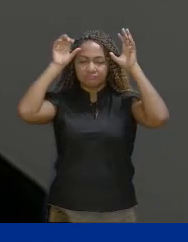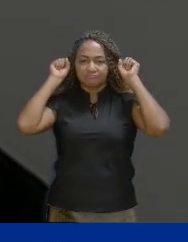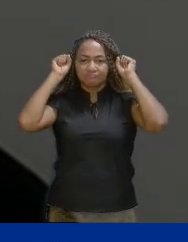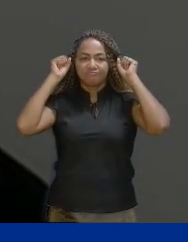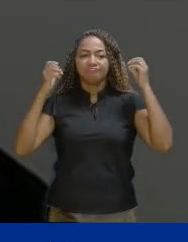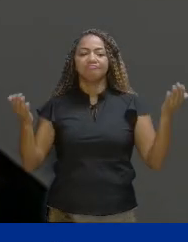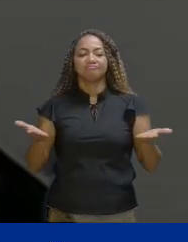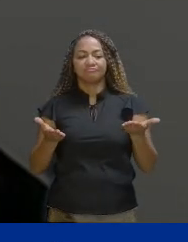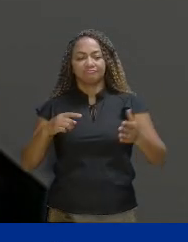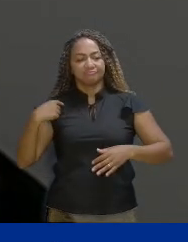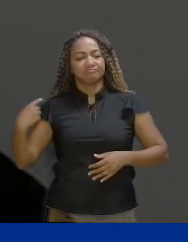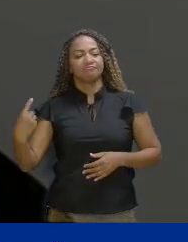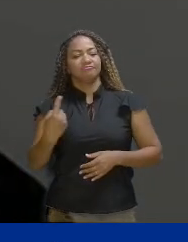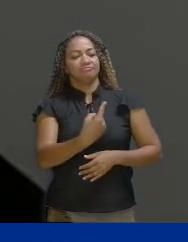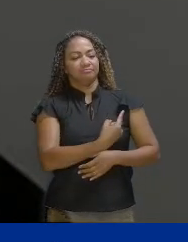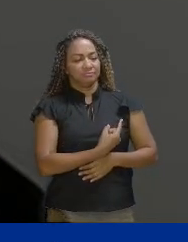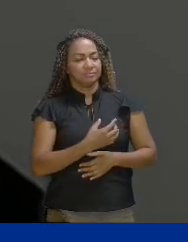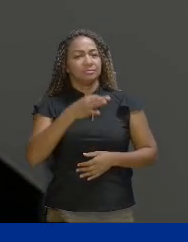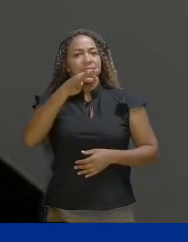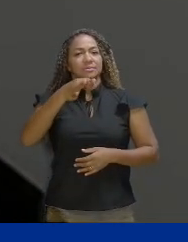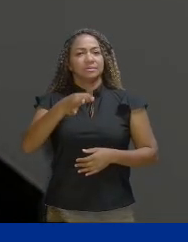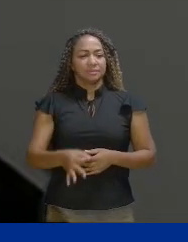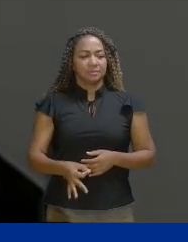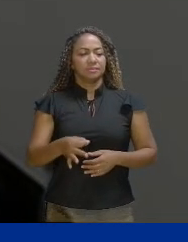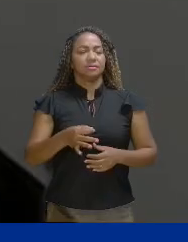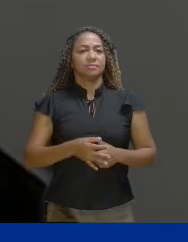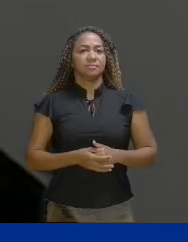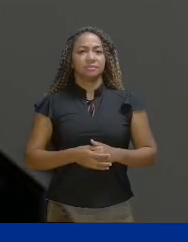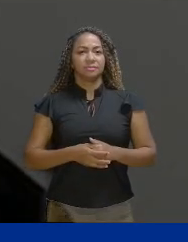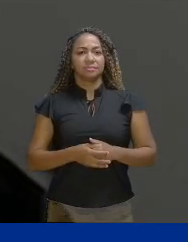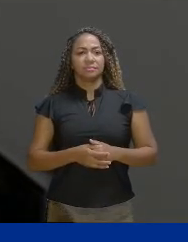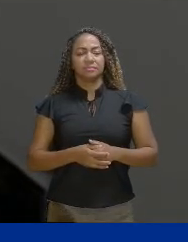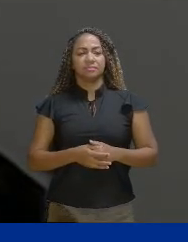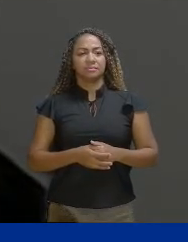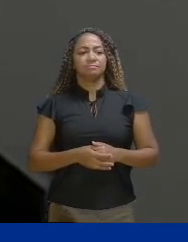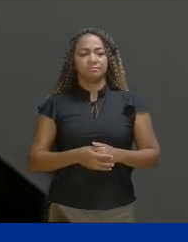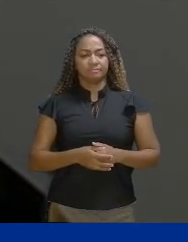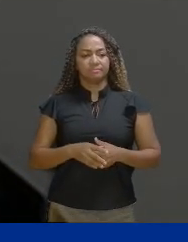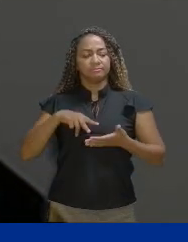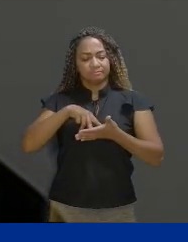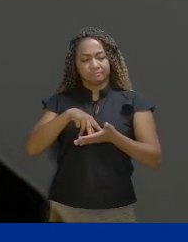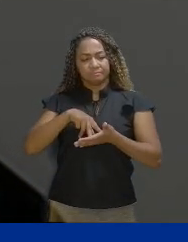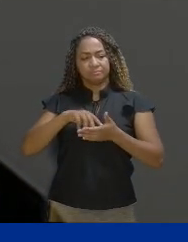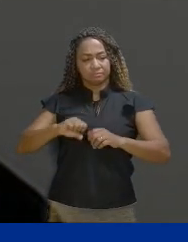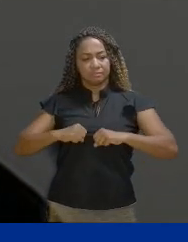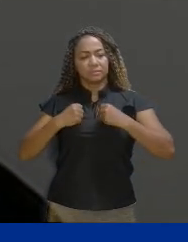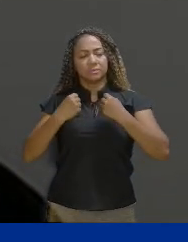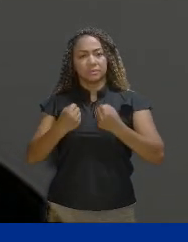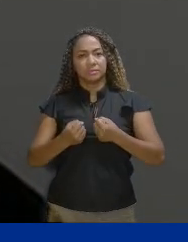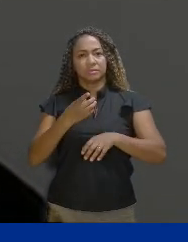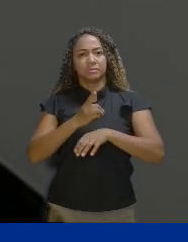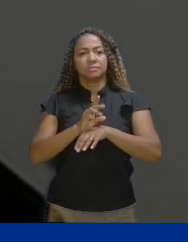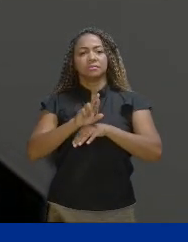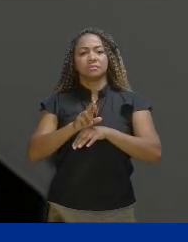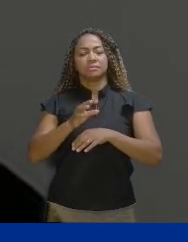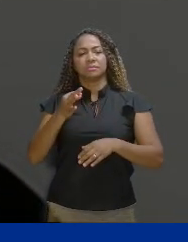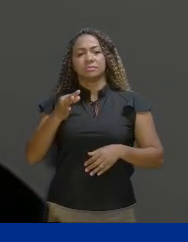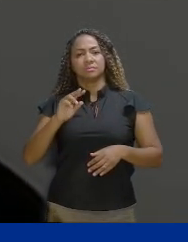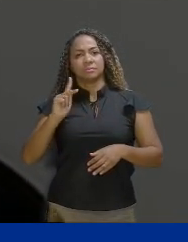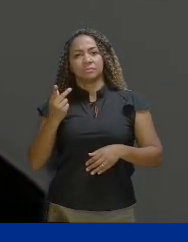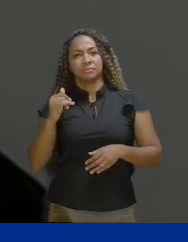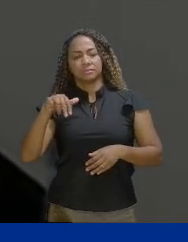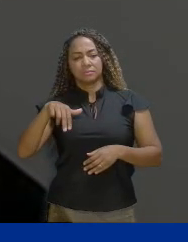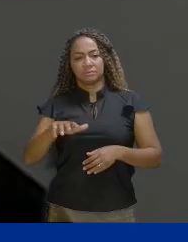ele está tendo, com certeza, aqui um reforço, né? A doutora Tina deixou também